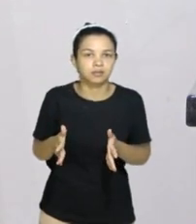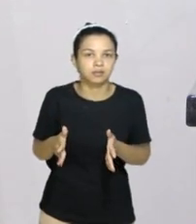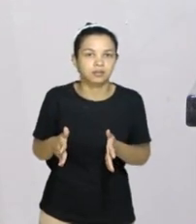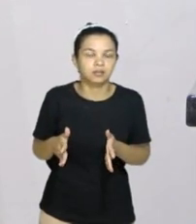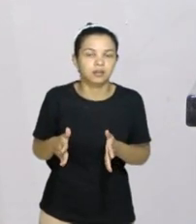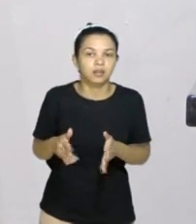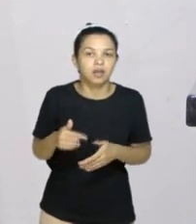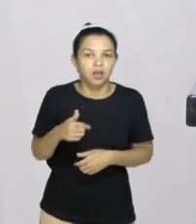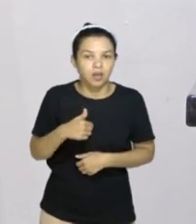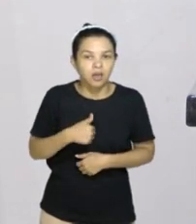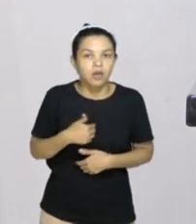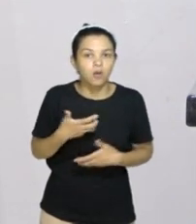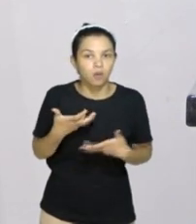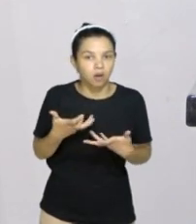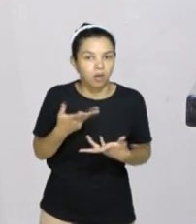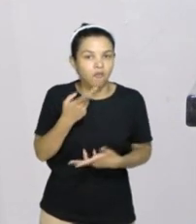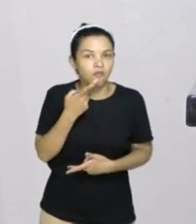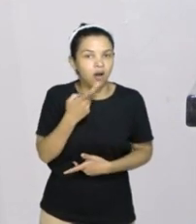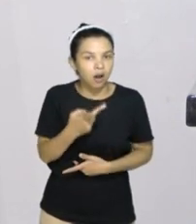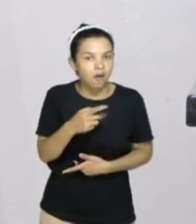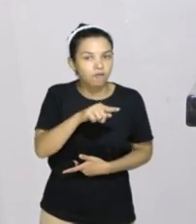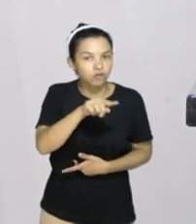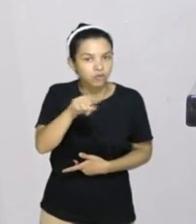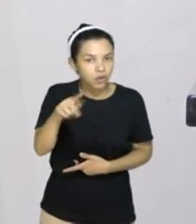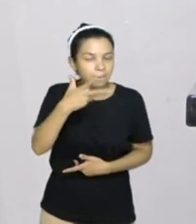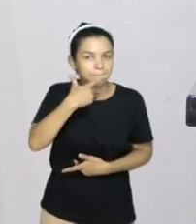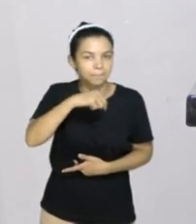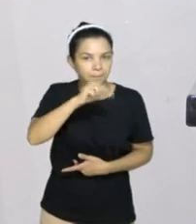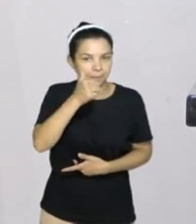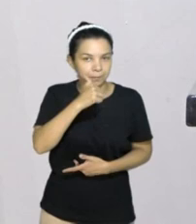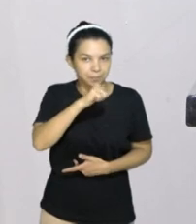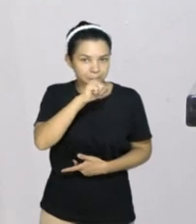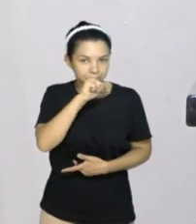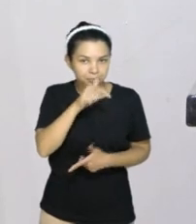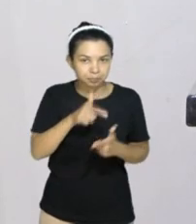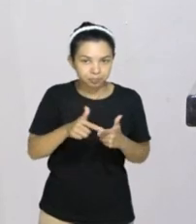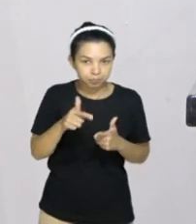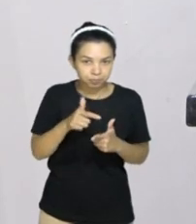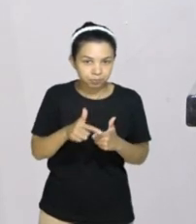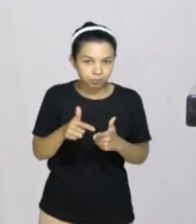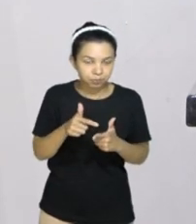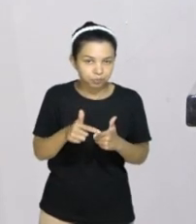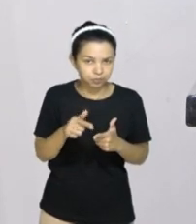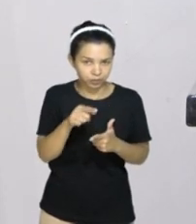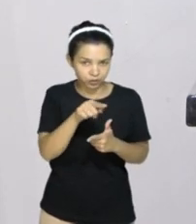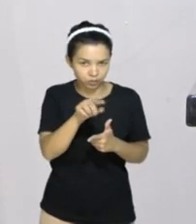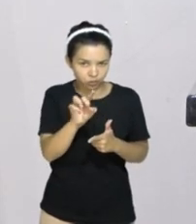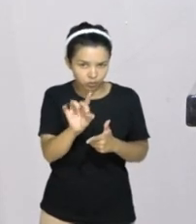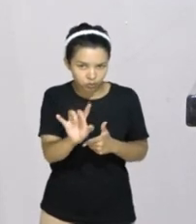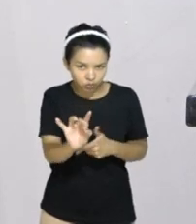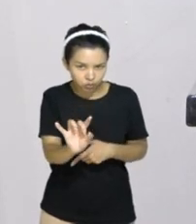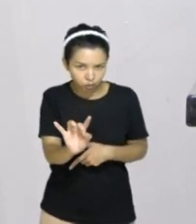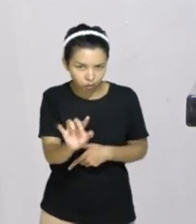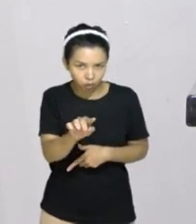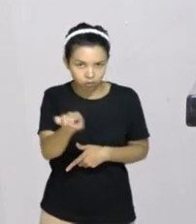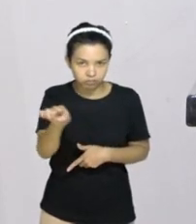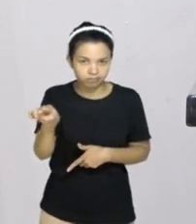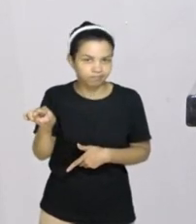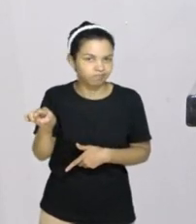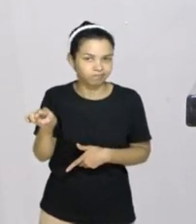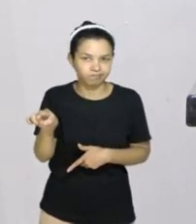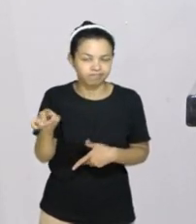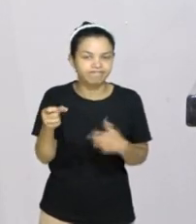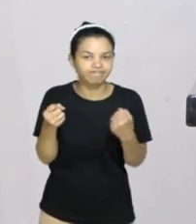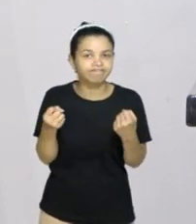eu quero dizer para vocês pais esse problema já não é mais de vocês porque é um Fardo muito pesado para se levar sozinho hoje